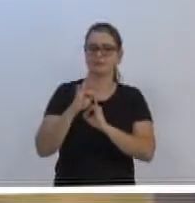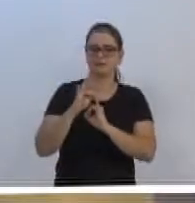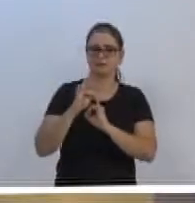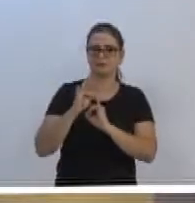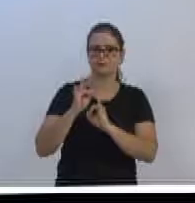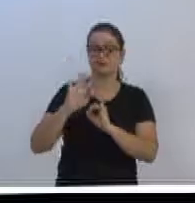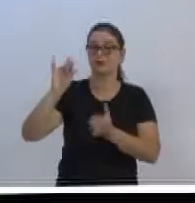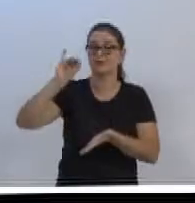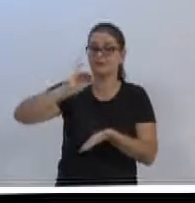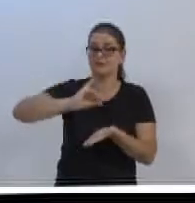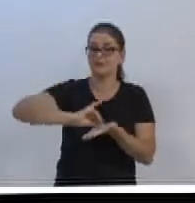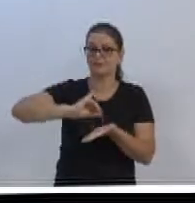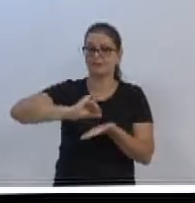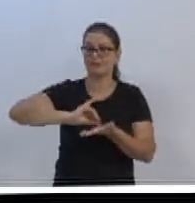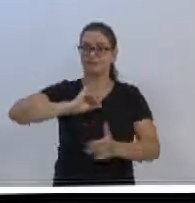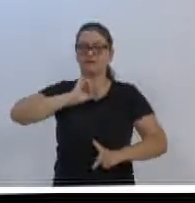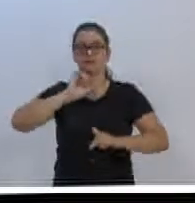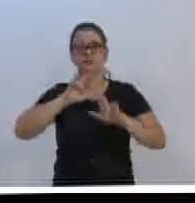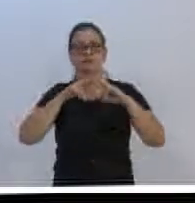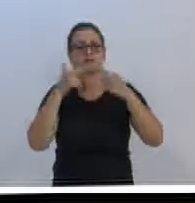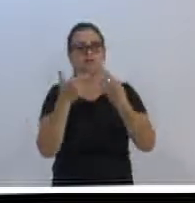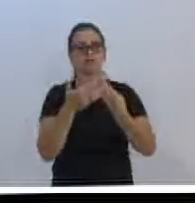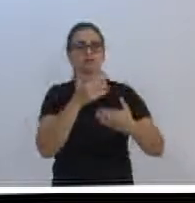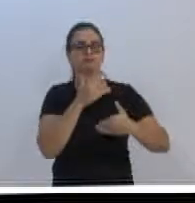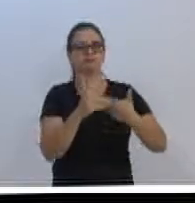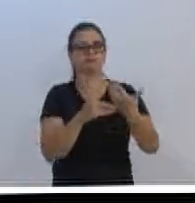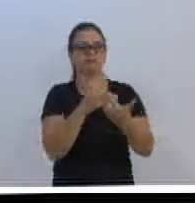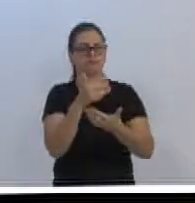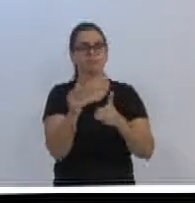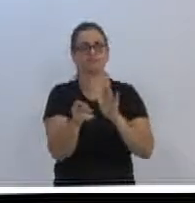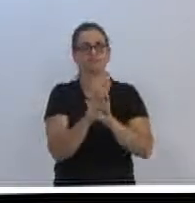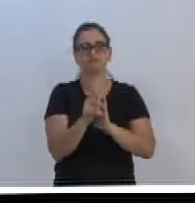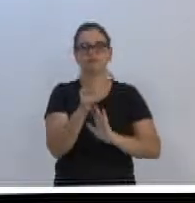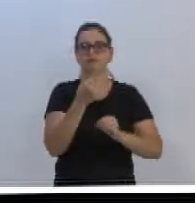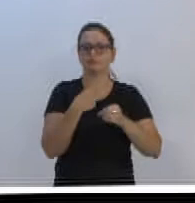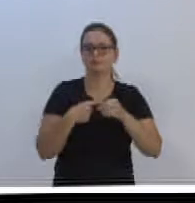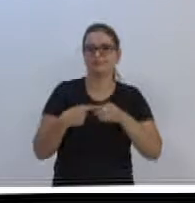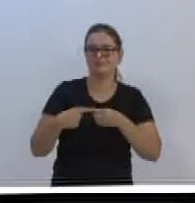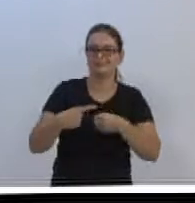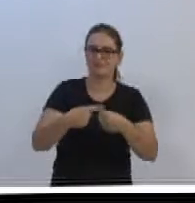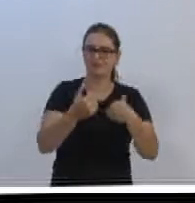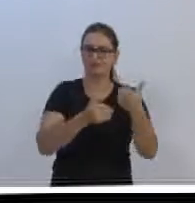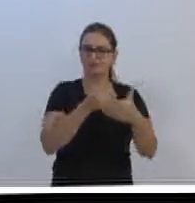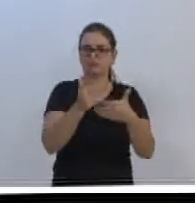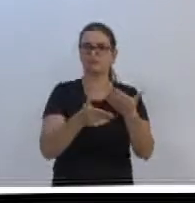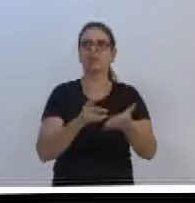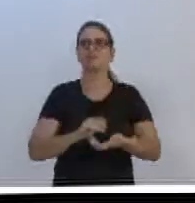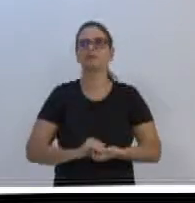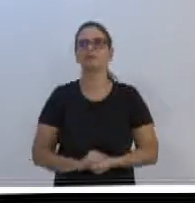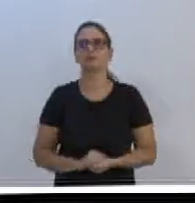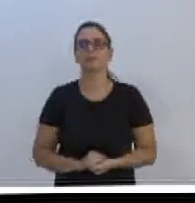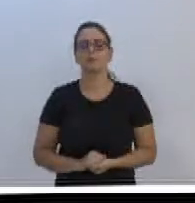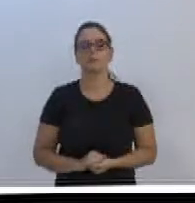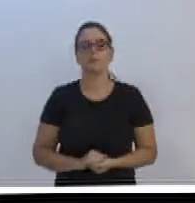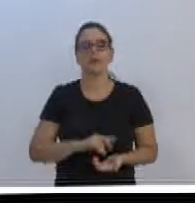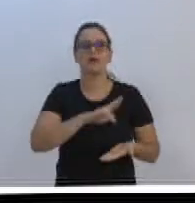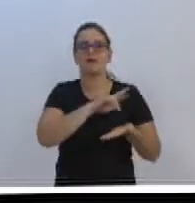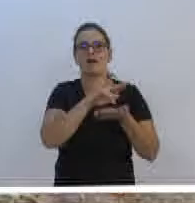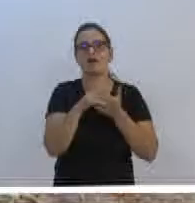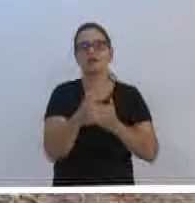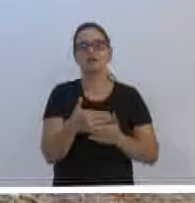neo cons com o secretário de desenvolvimento urbano seu e ronaldo harman júnior e várias